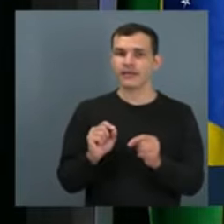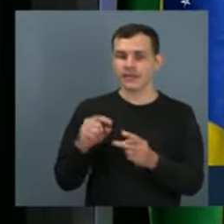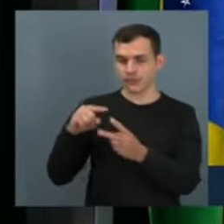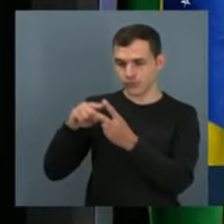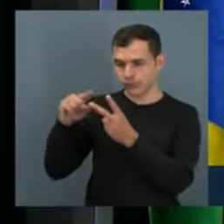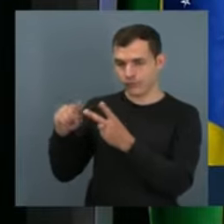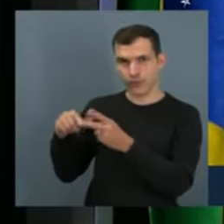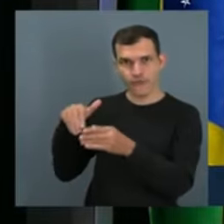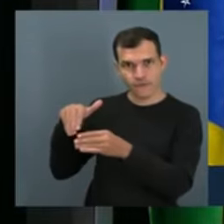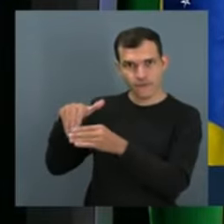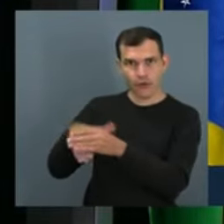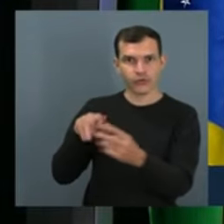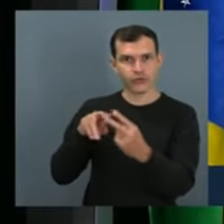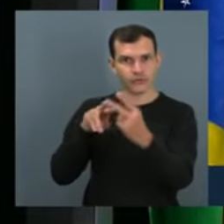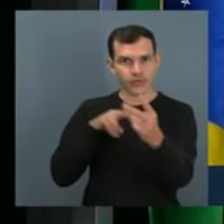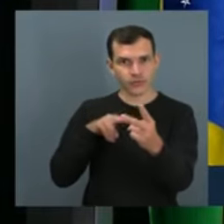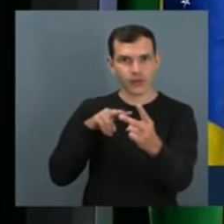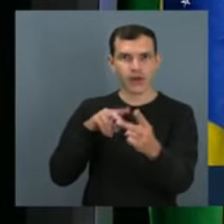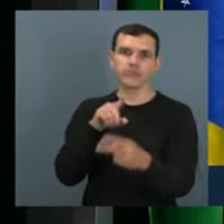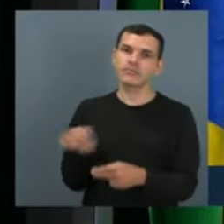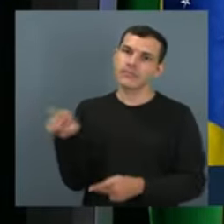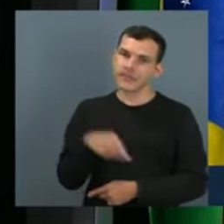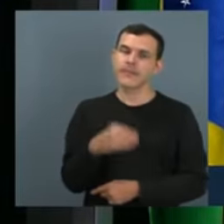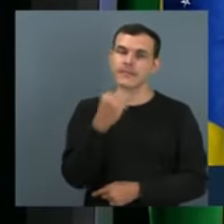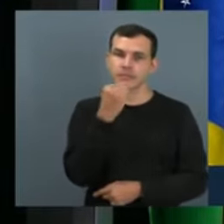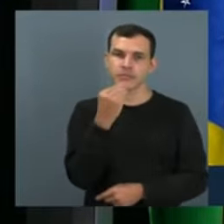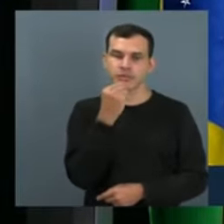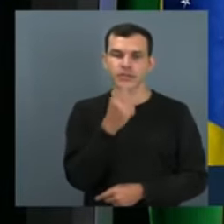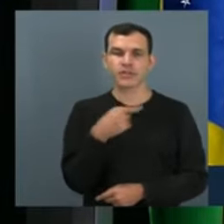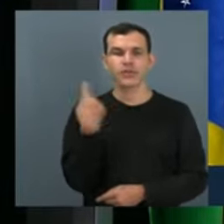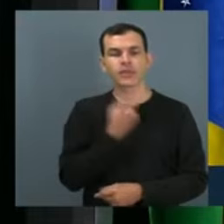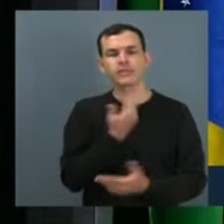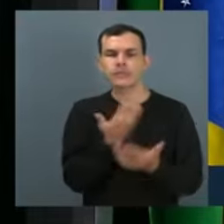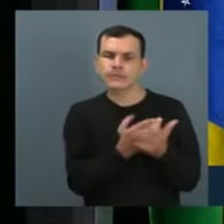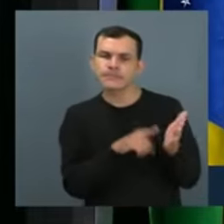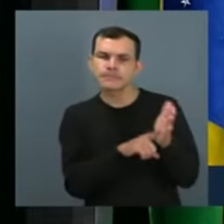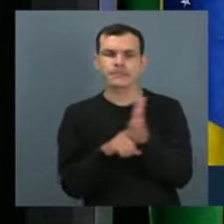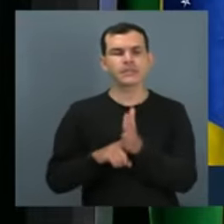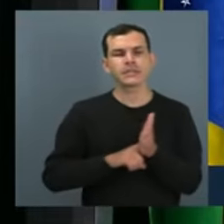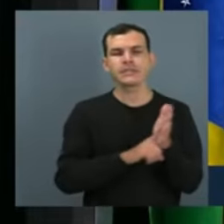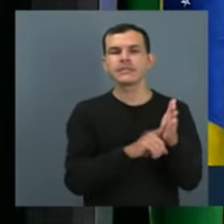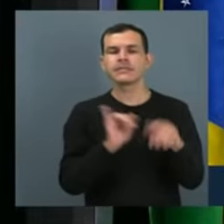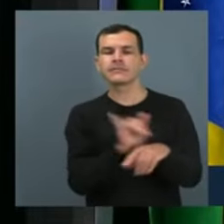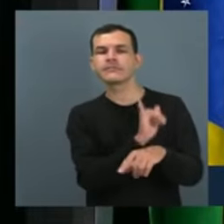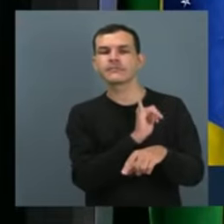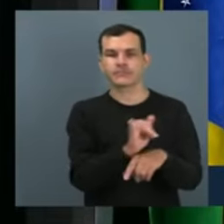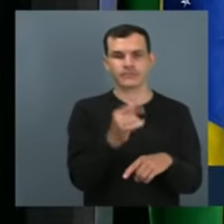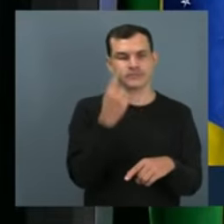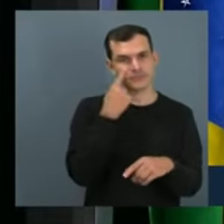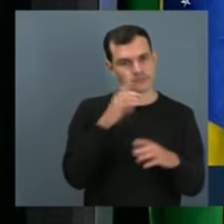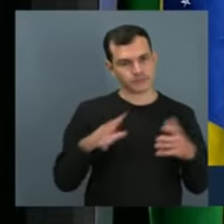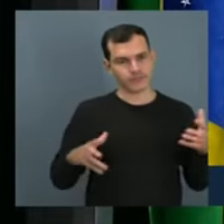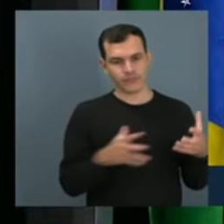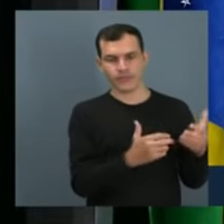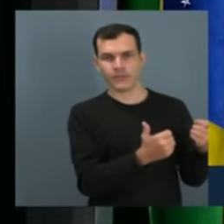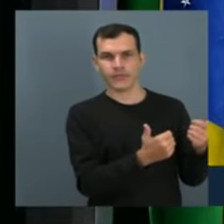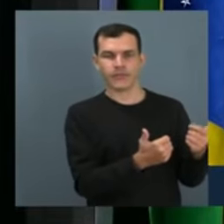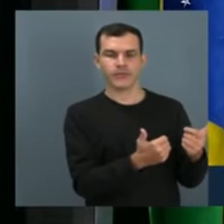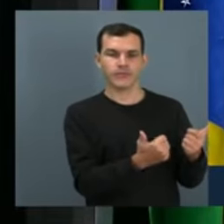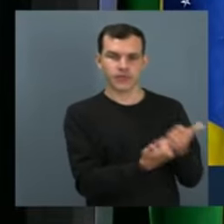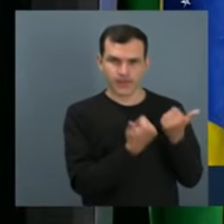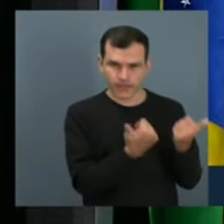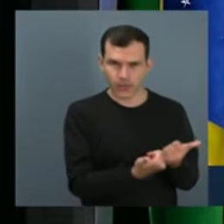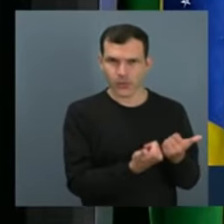2 votos virtuais. Estamos estudando medidas aqui com os nossos consultores,